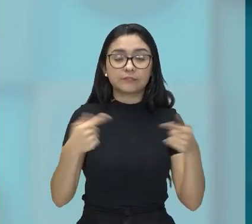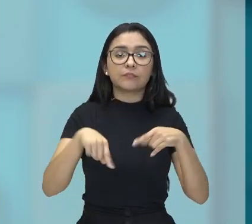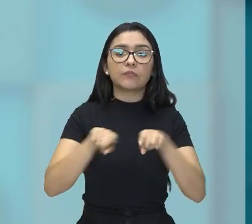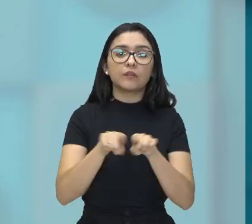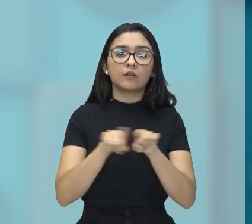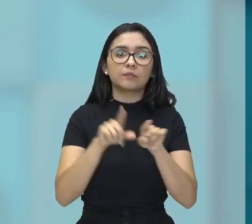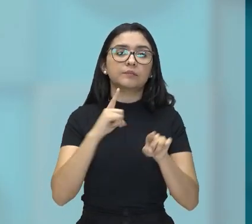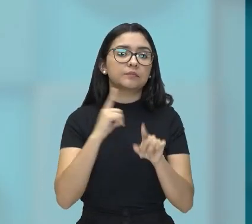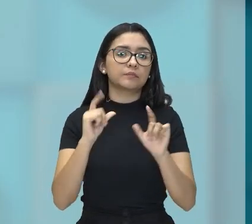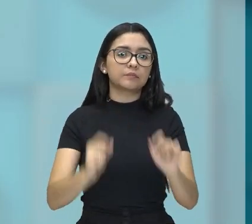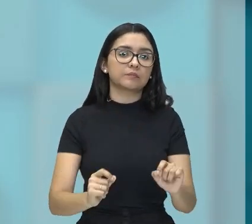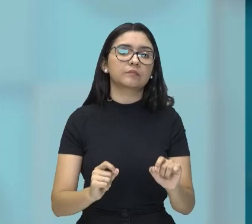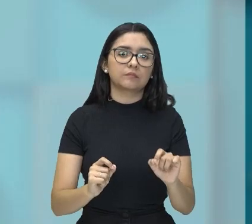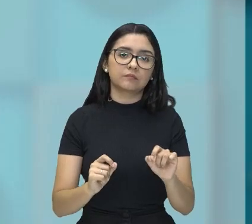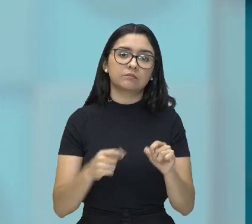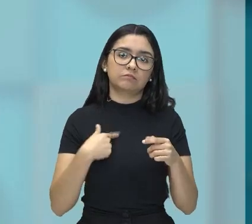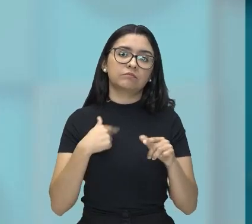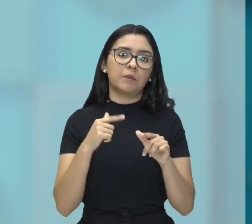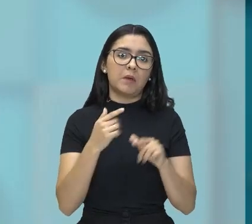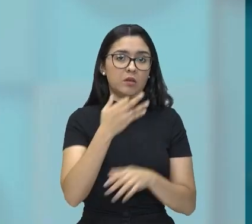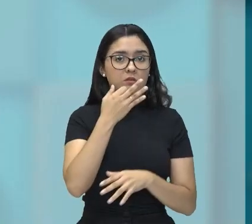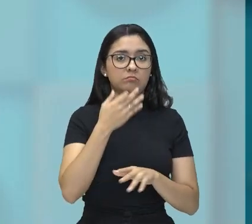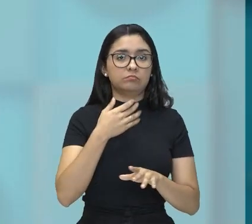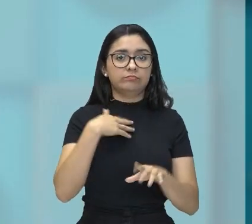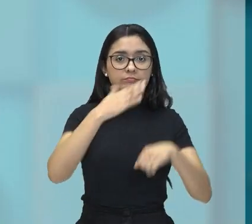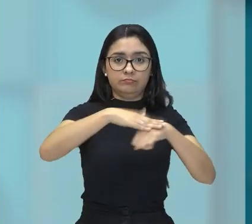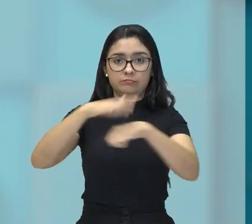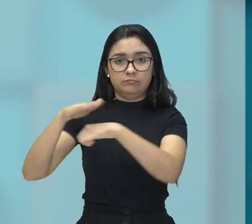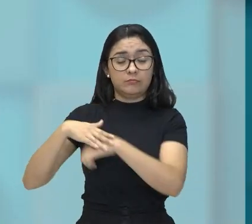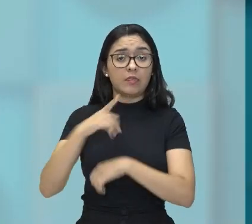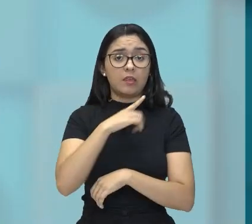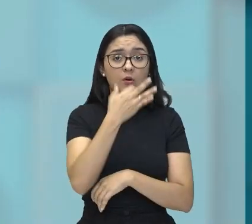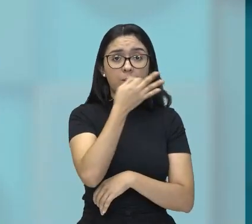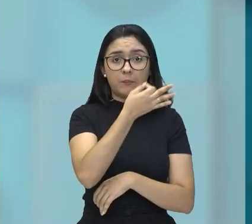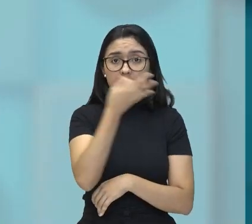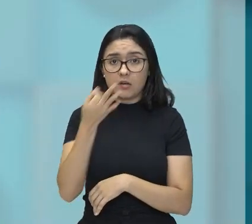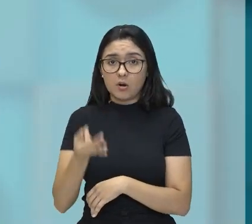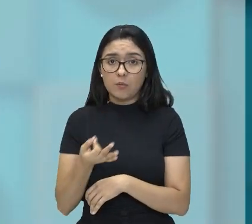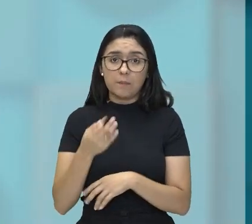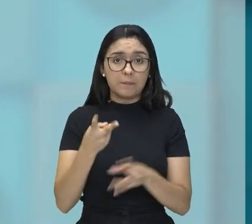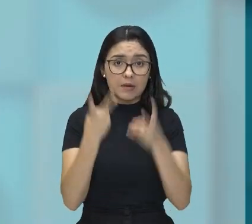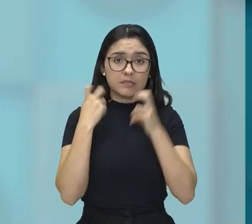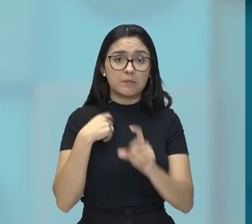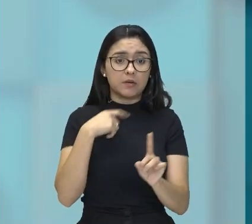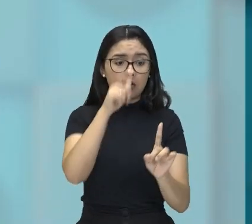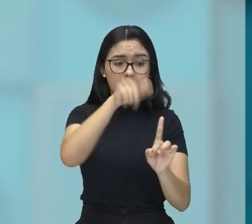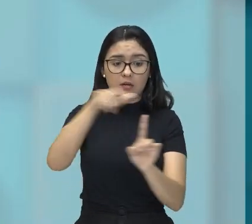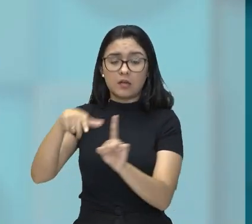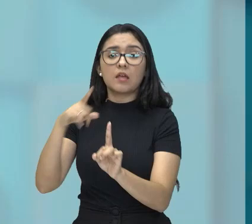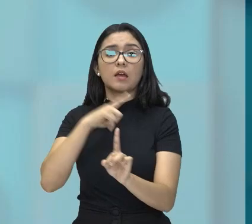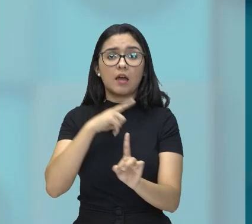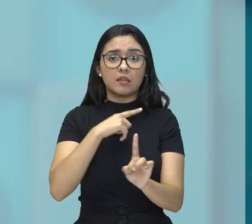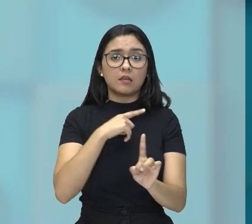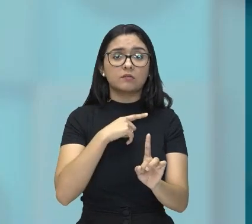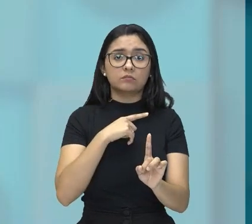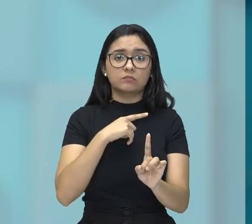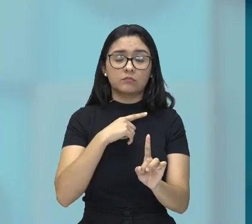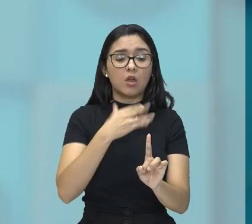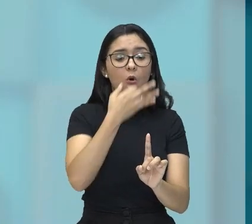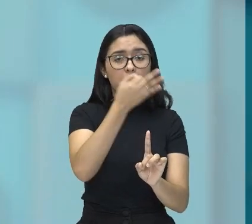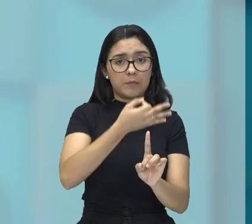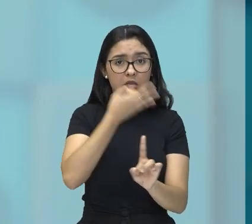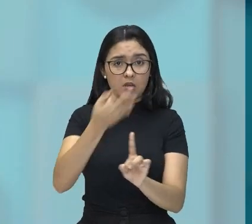também envolve muitos posicionamentos diferentes. Você pode observar que cada personagem, cada pessoa que